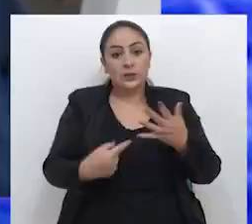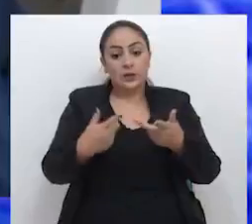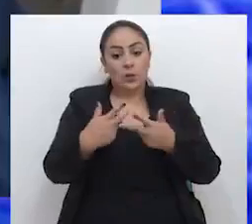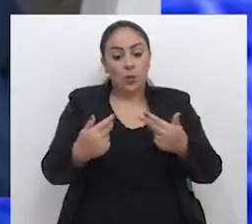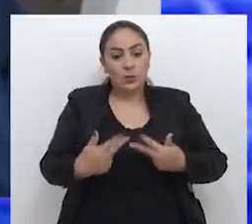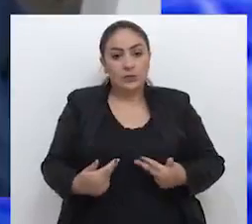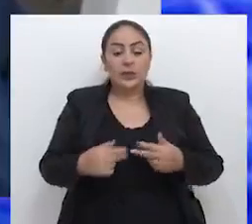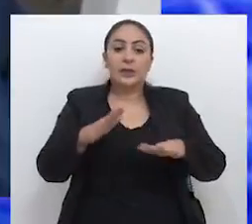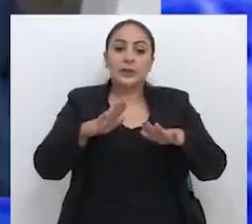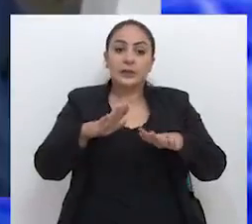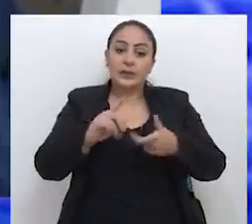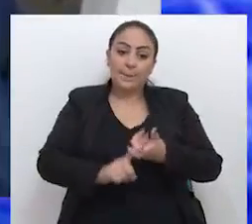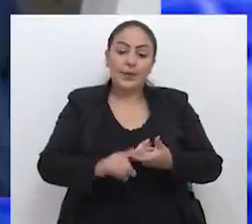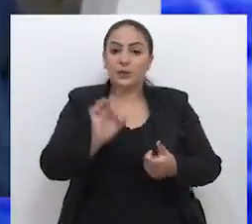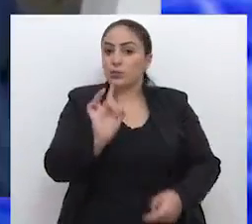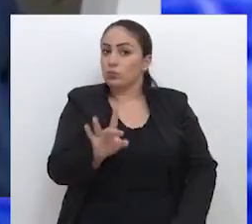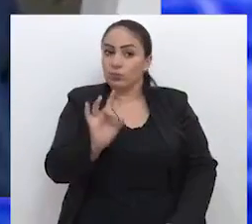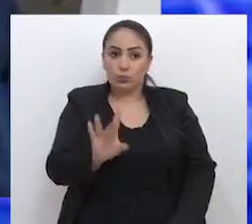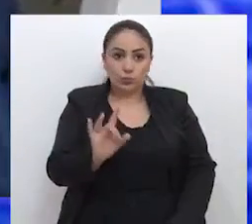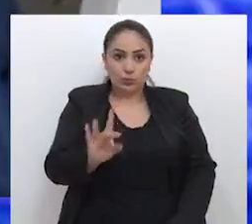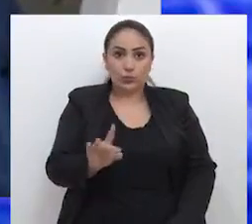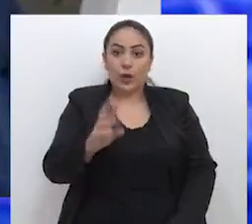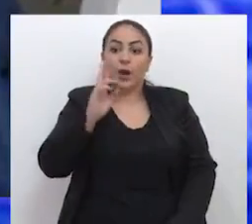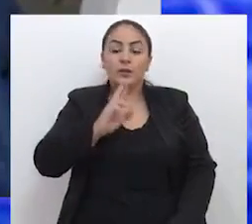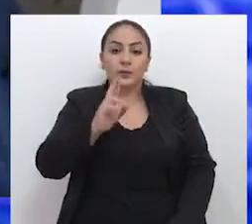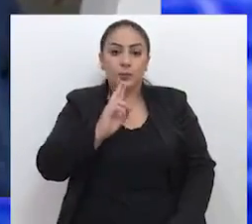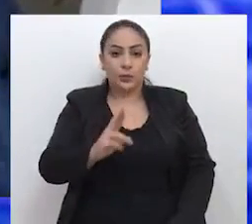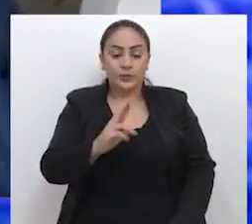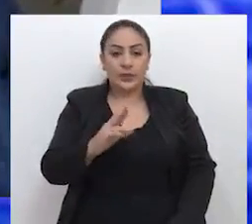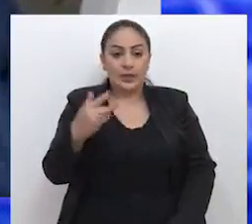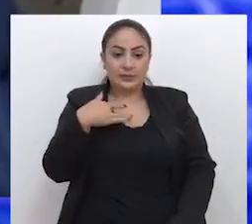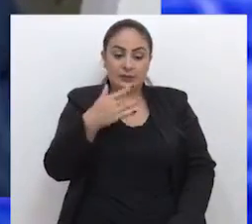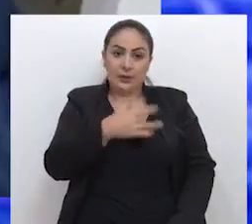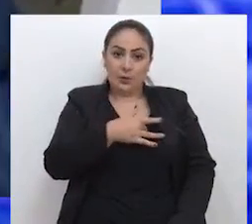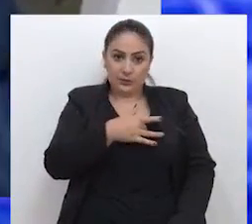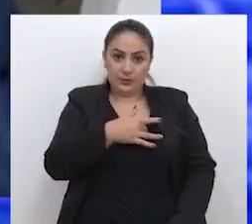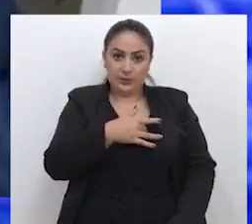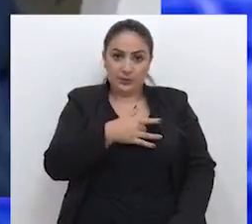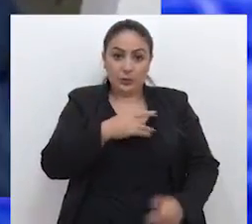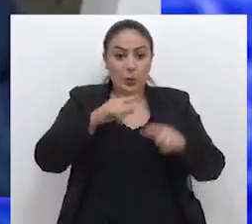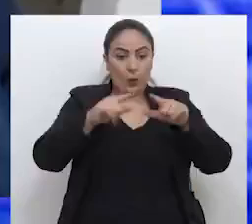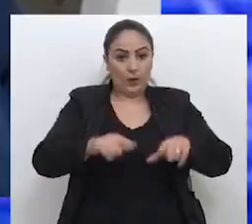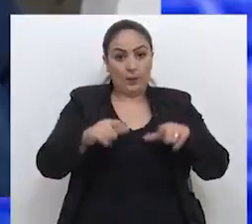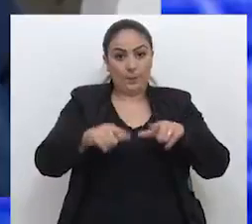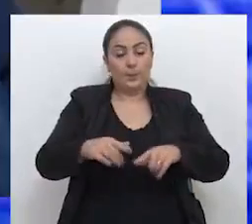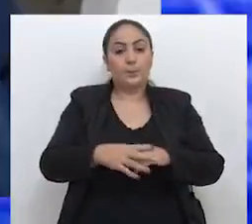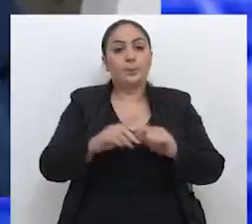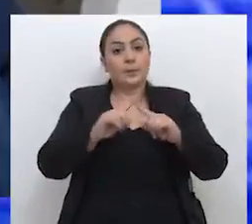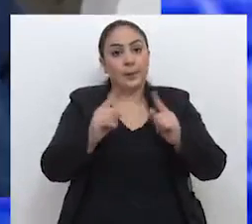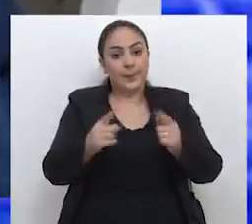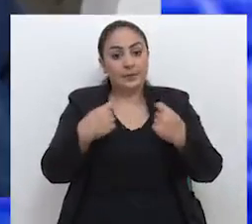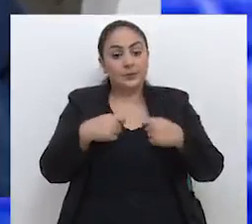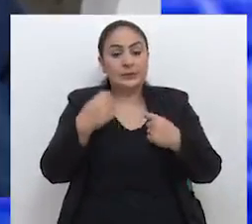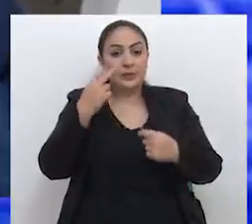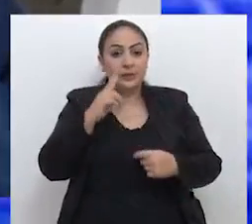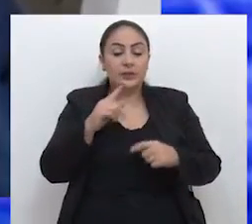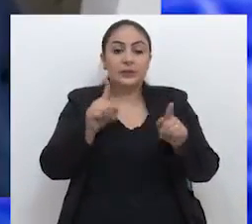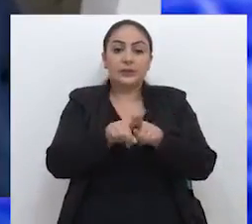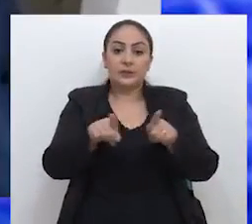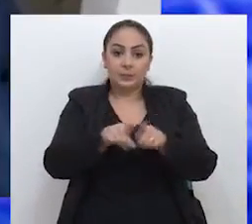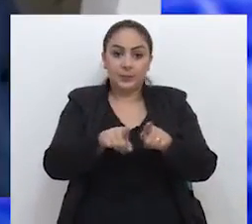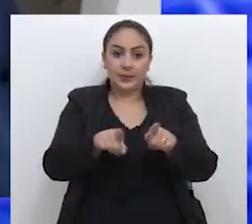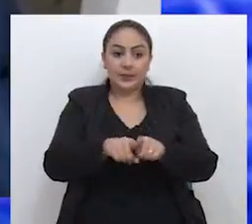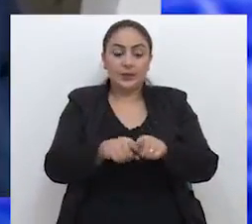outros fatores que dependem não somente da resposta da saúde local, mas leva em